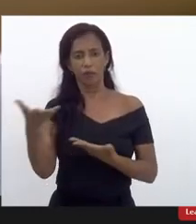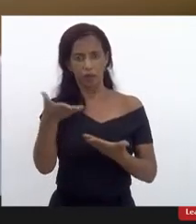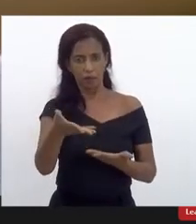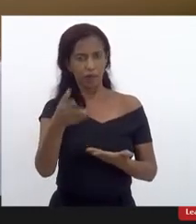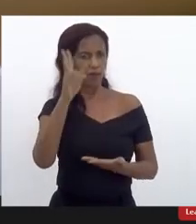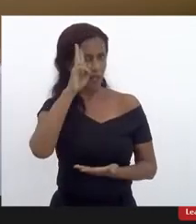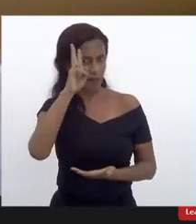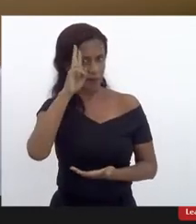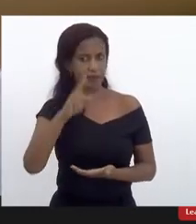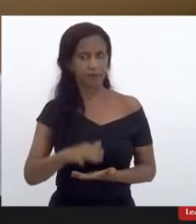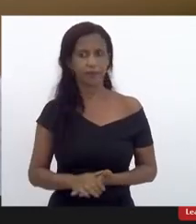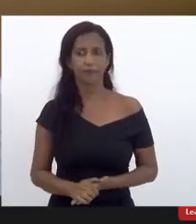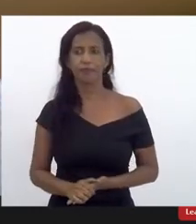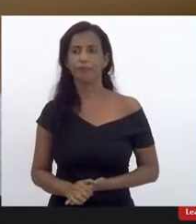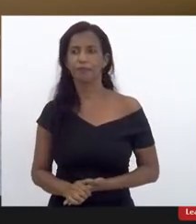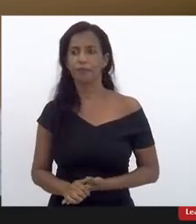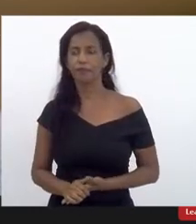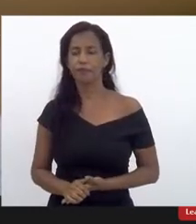se lembrar,